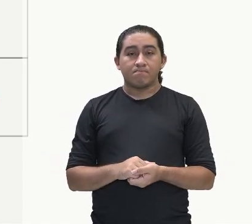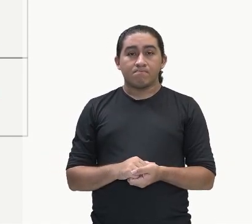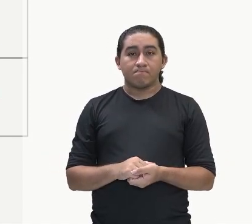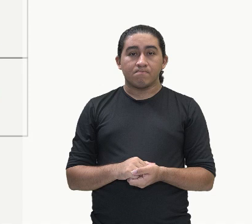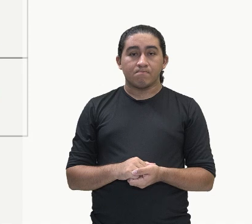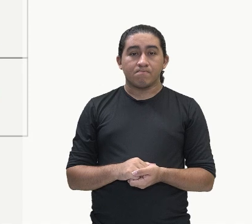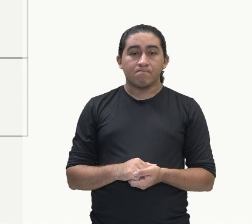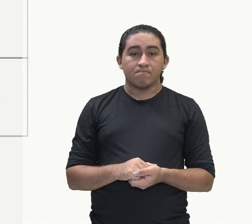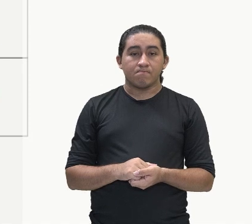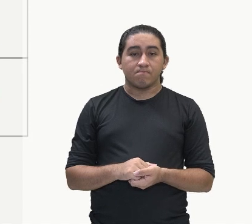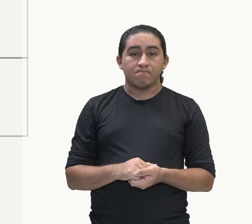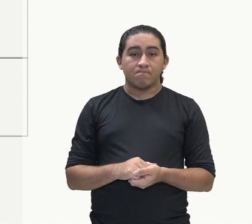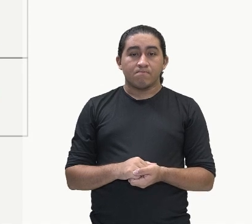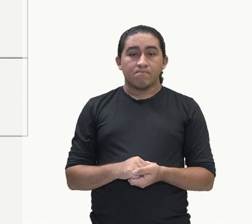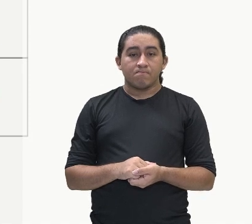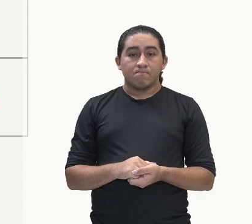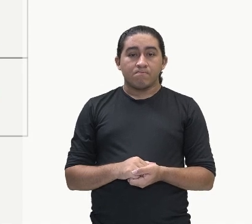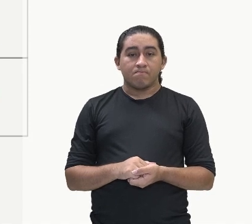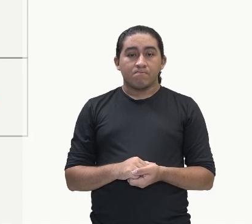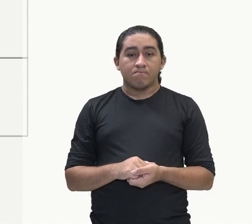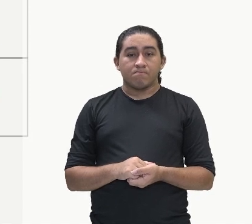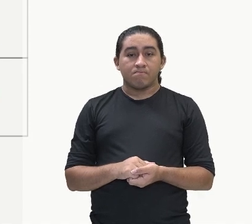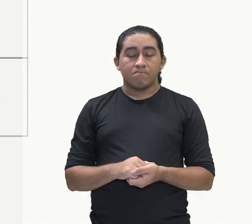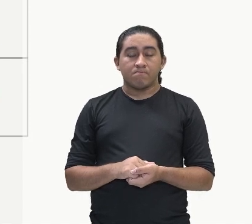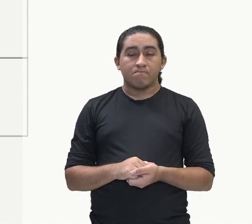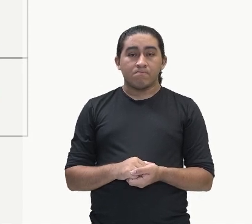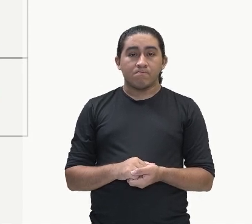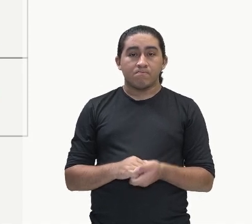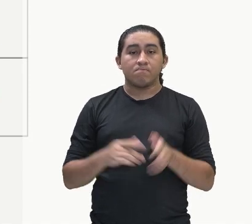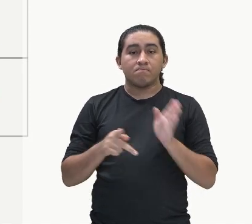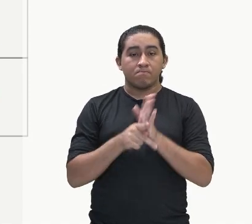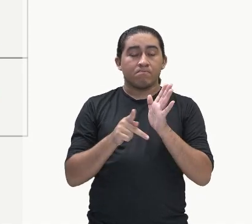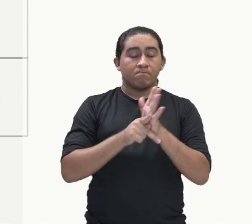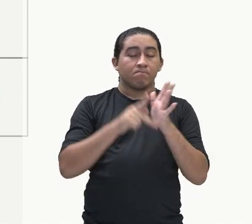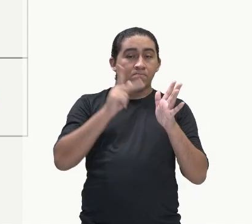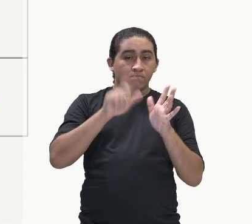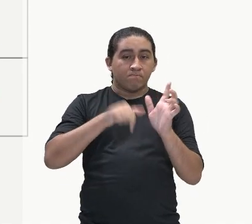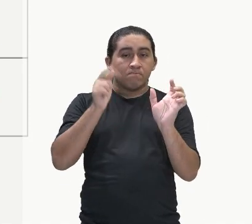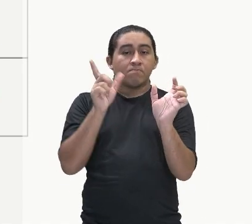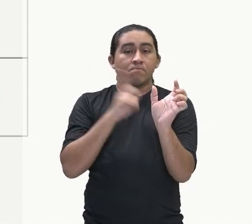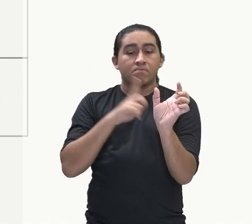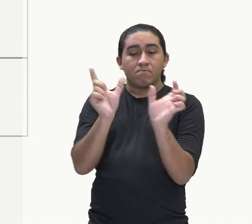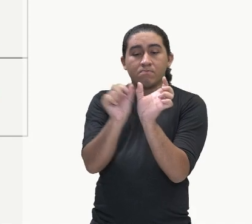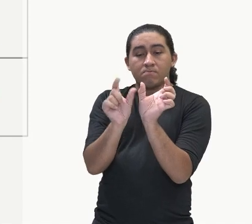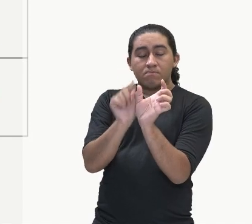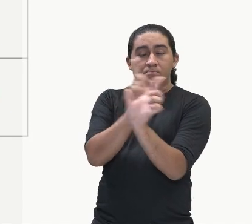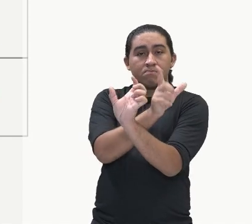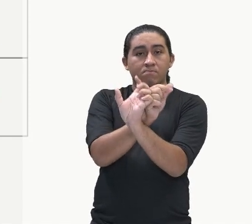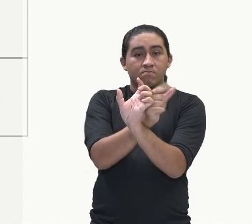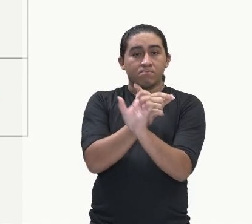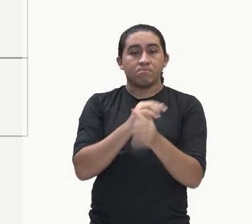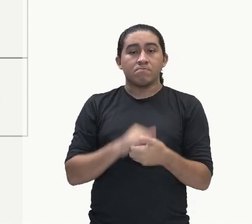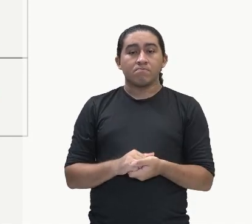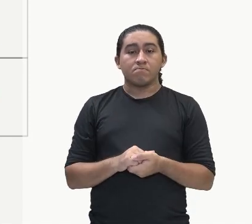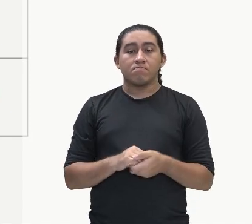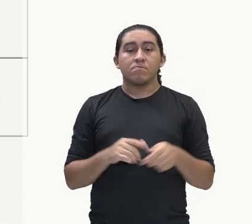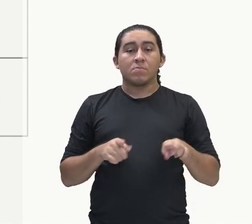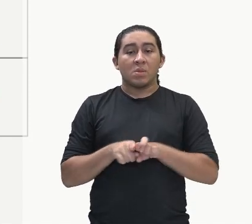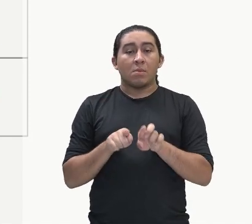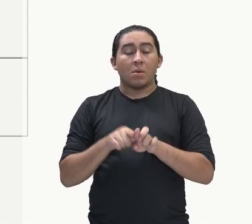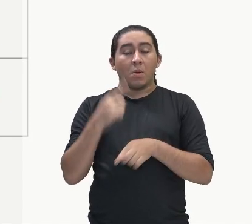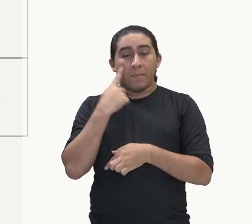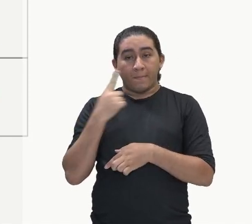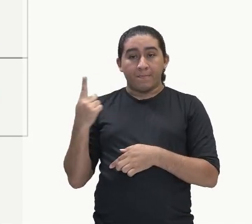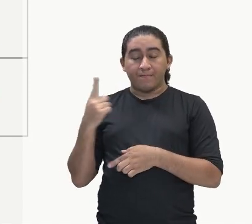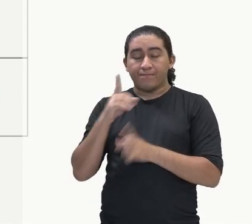algum desses afixos, ou seja, prefixo ou sufixo. Leal, que é o radical, desleal,